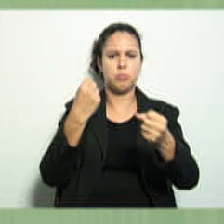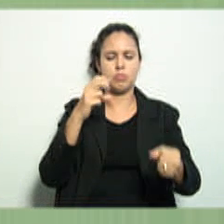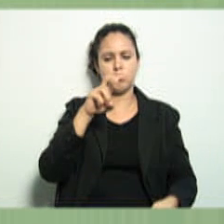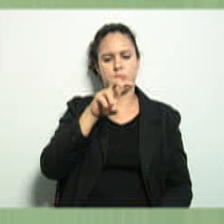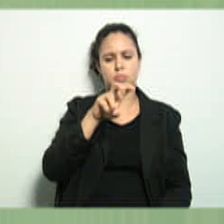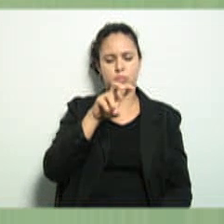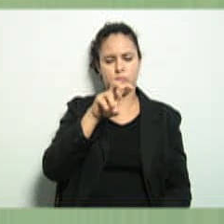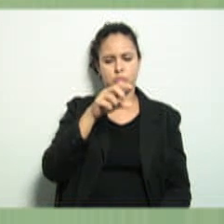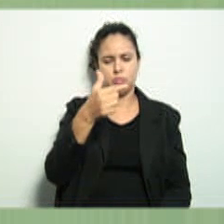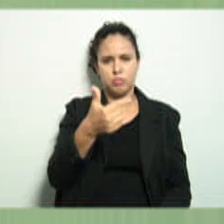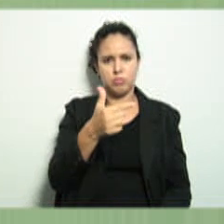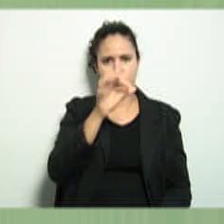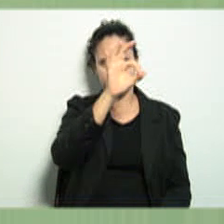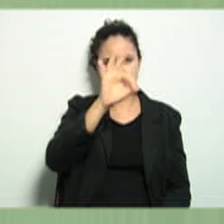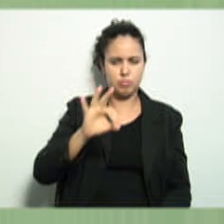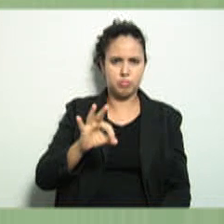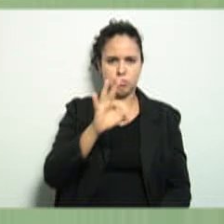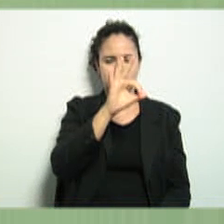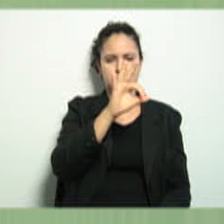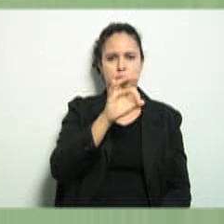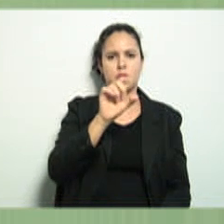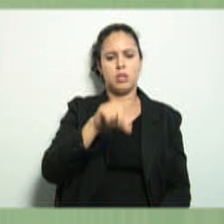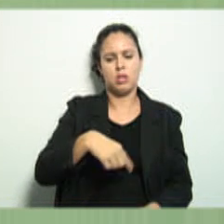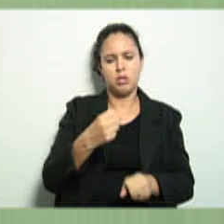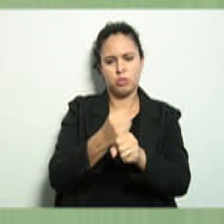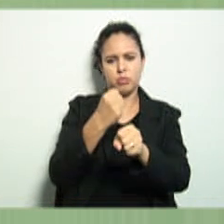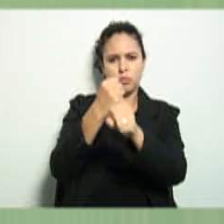52,10% da indústria de Rondônia é na construção civil.